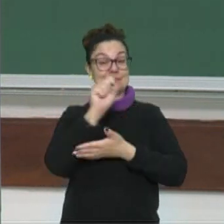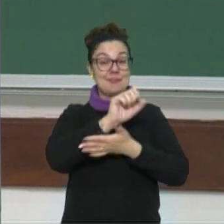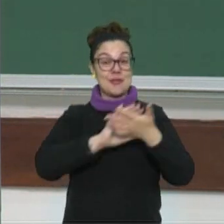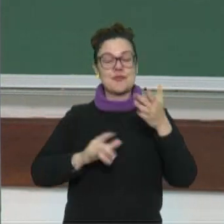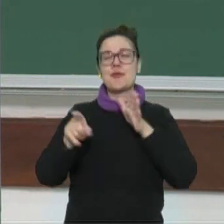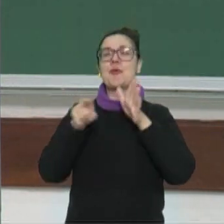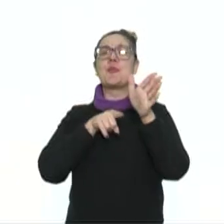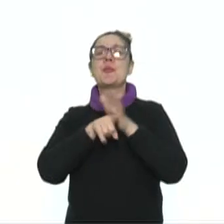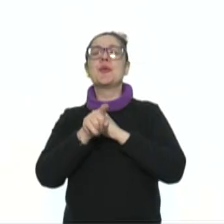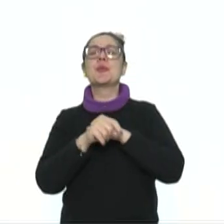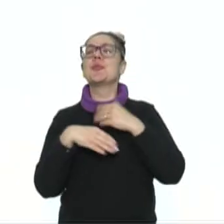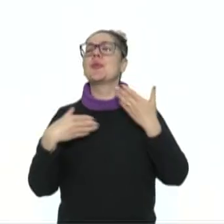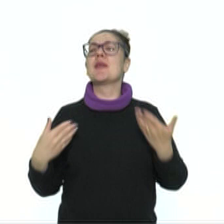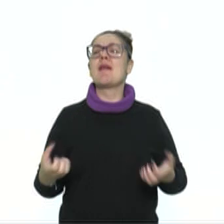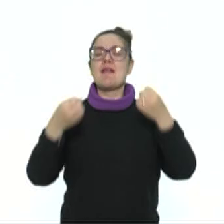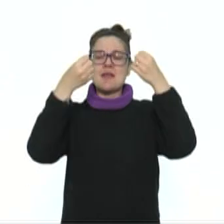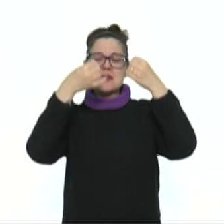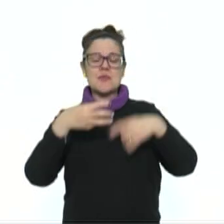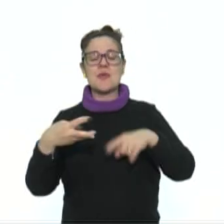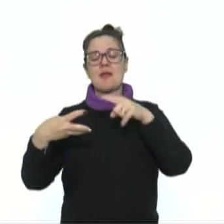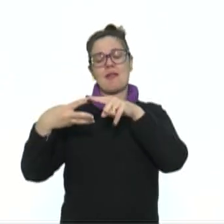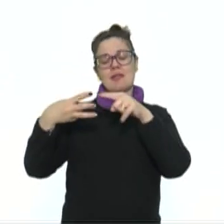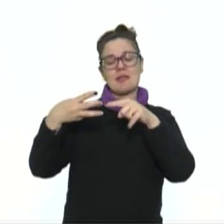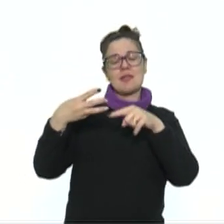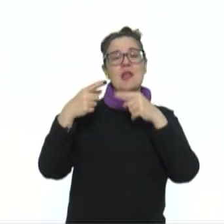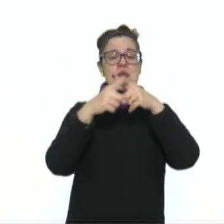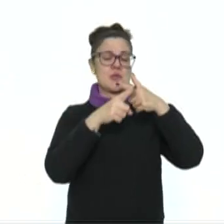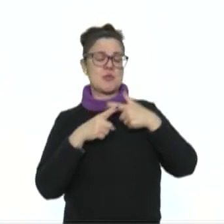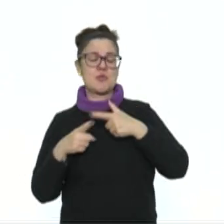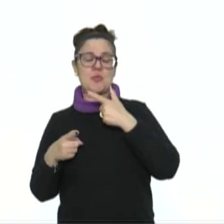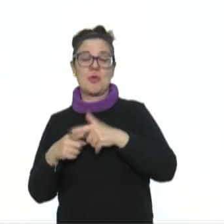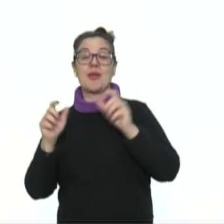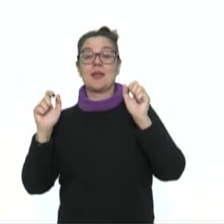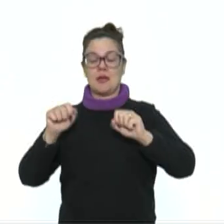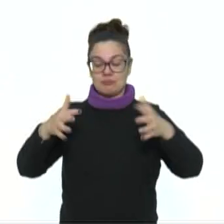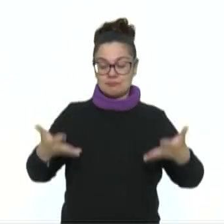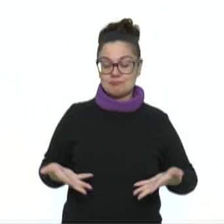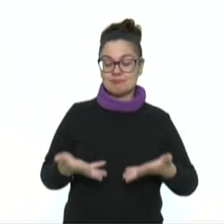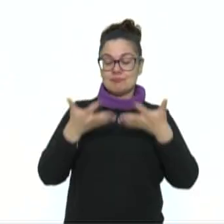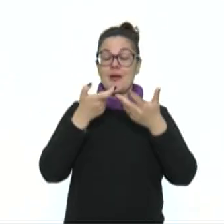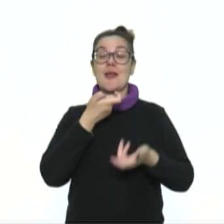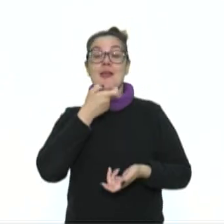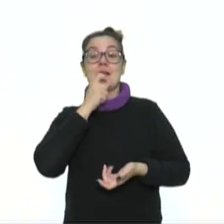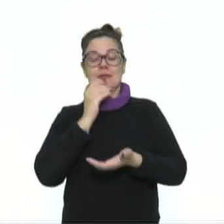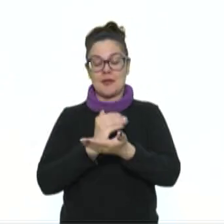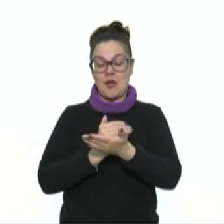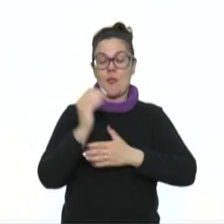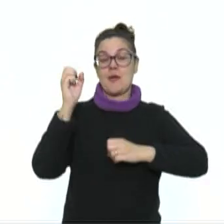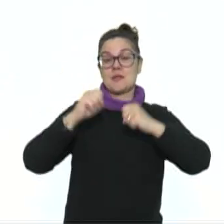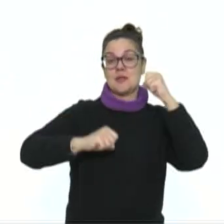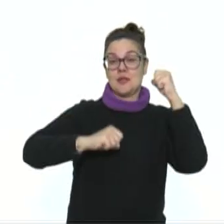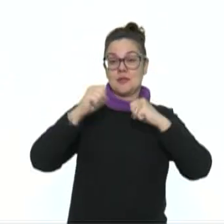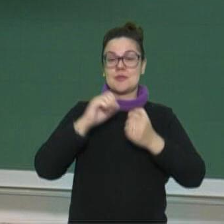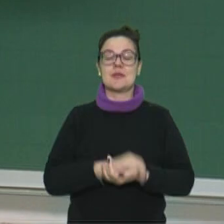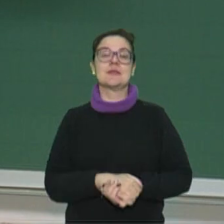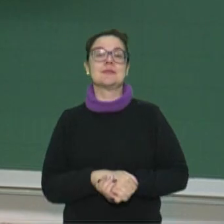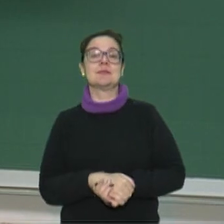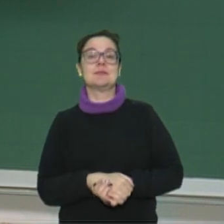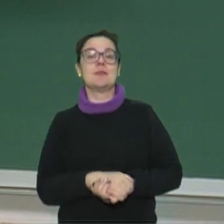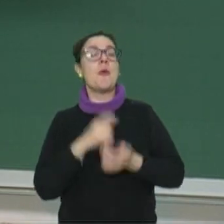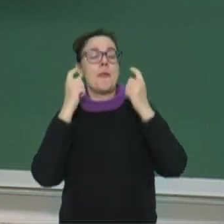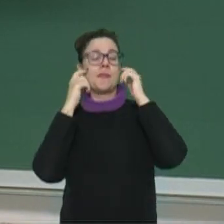em que eu pergunto, cite 3 motivos que podemos atribuir para o pioneirismo da Inglaterra na industrialização.